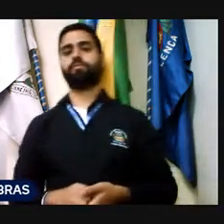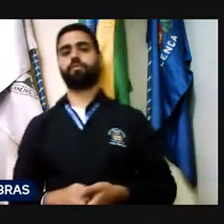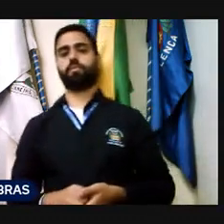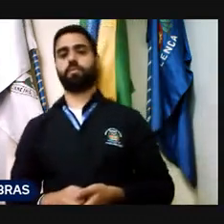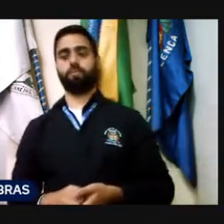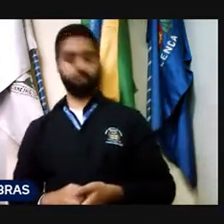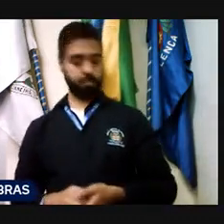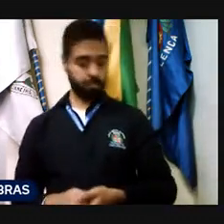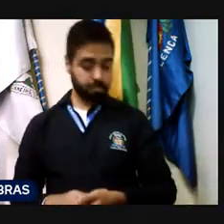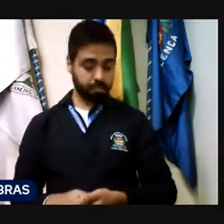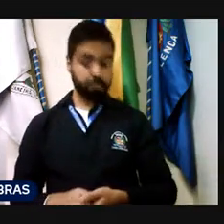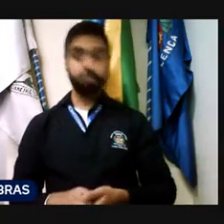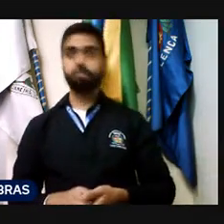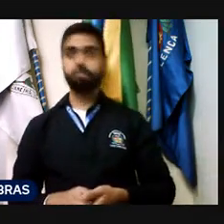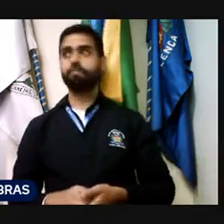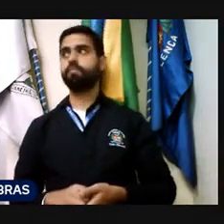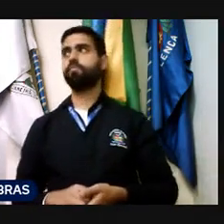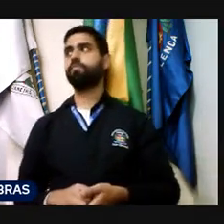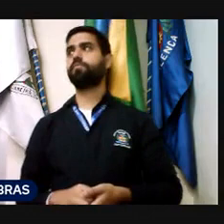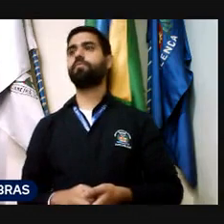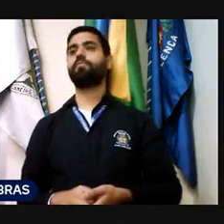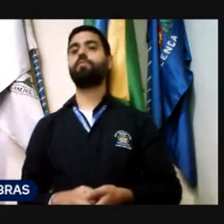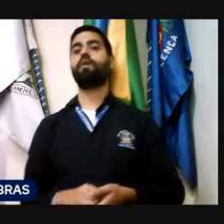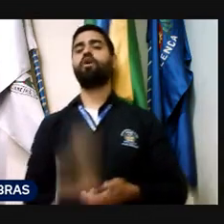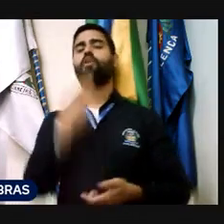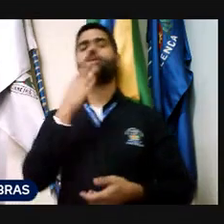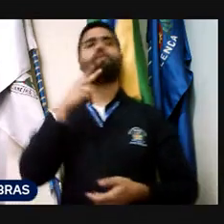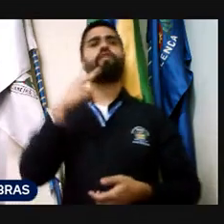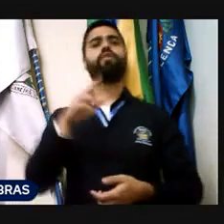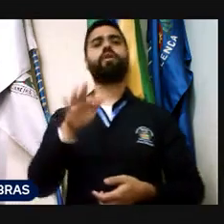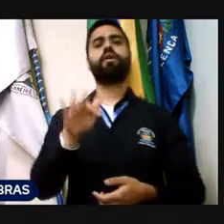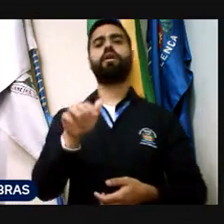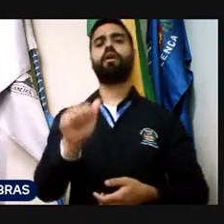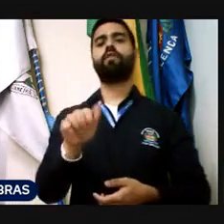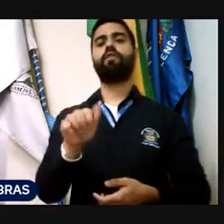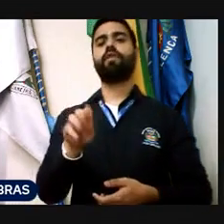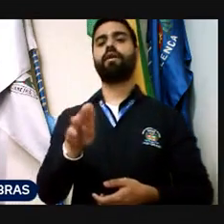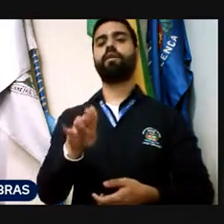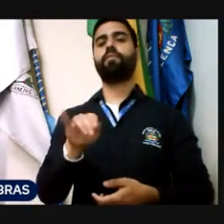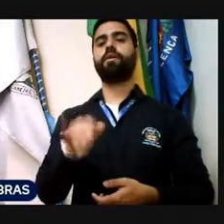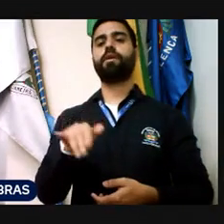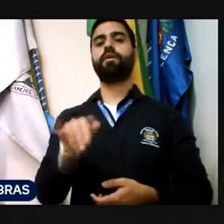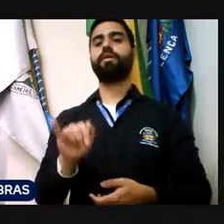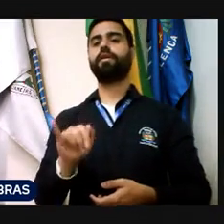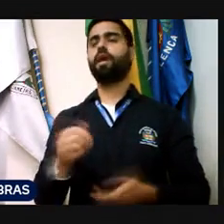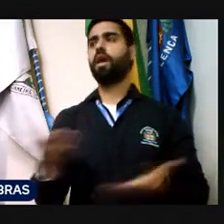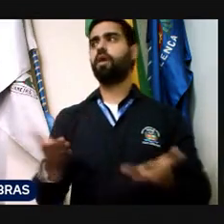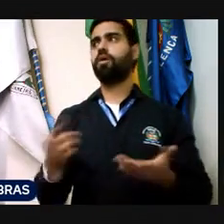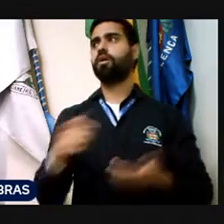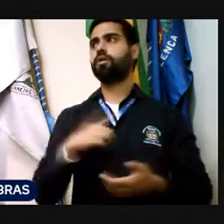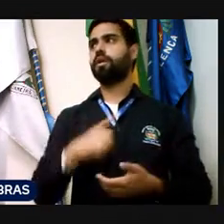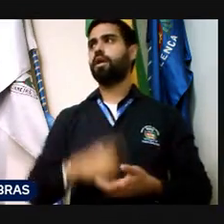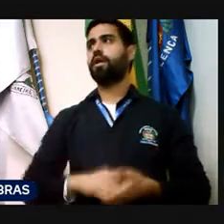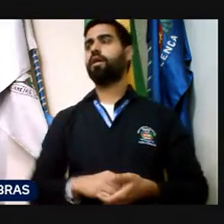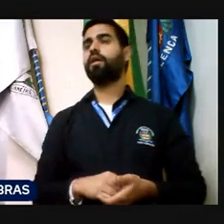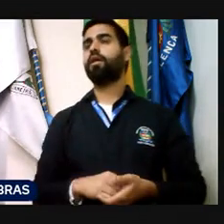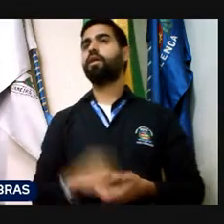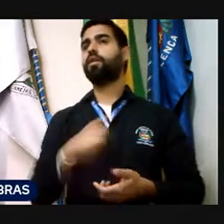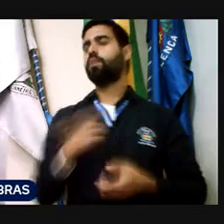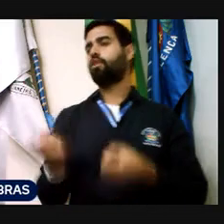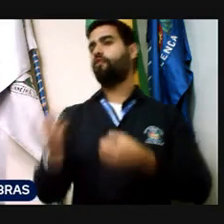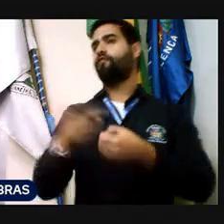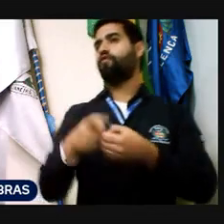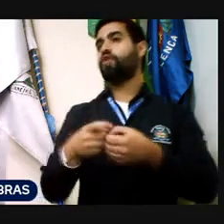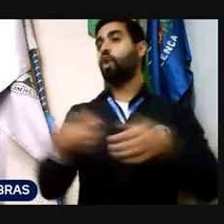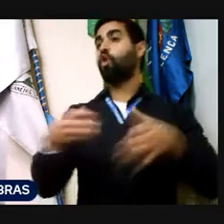Requerimento da vereadora Fabiane Vasconcelos, solicitando ao comandante do 10º BPM que seja reativado